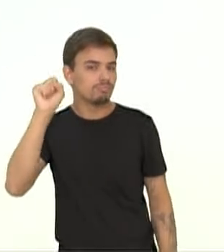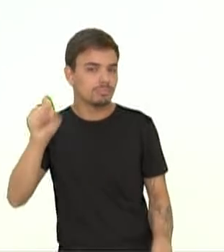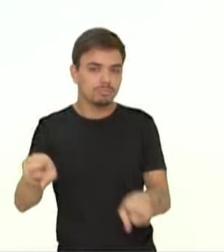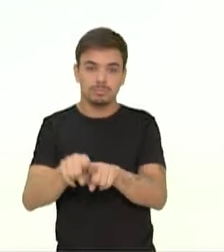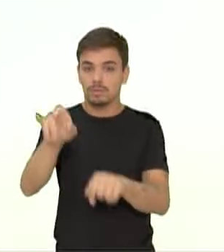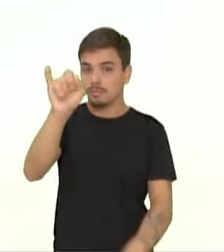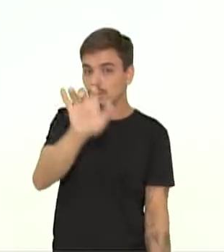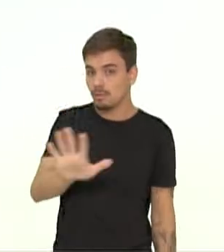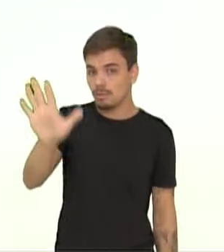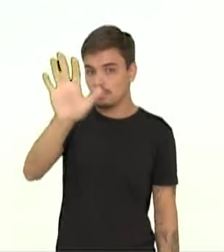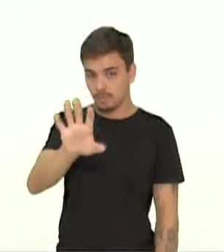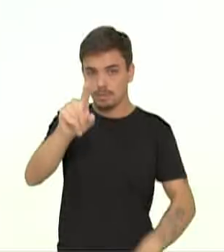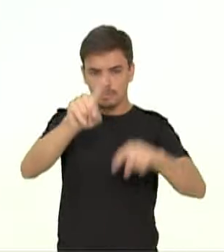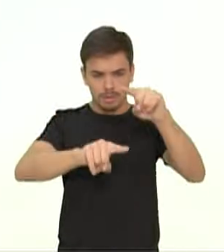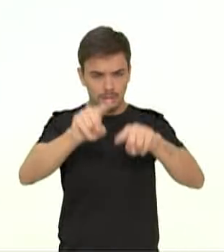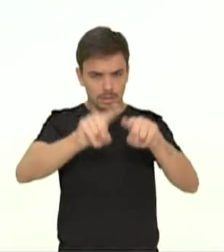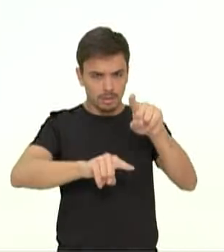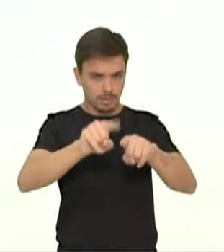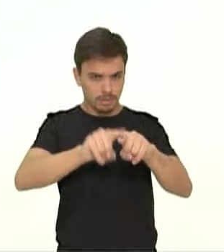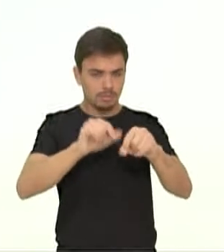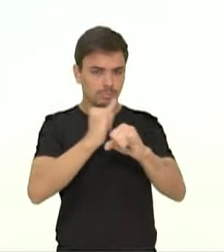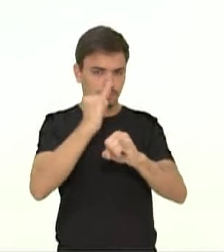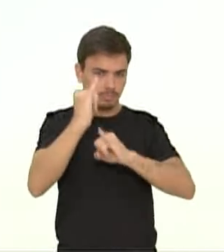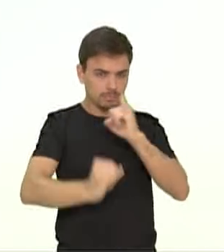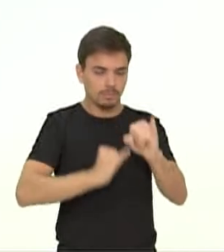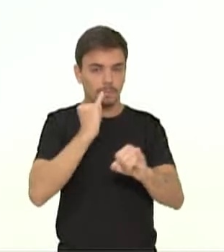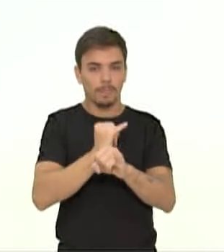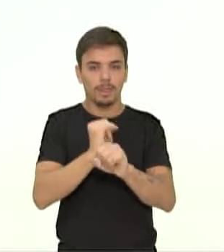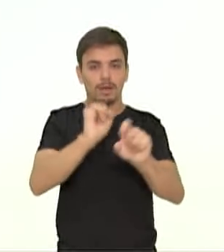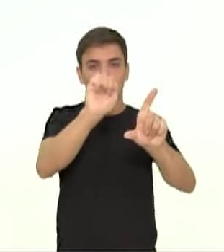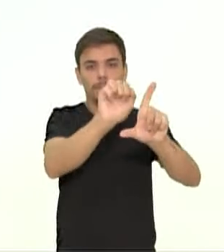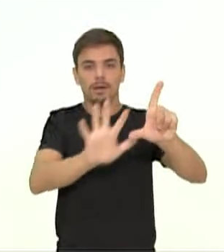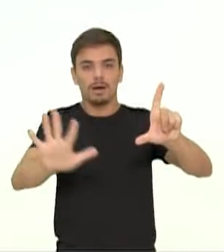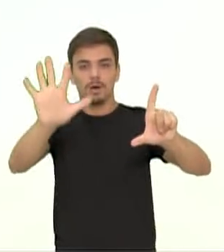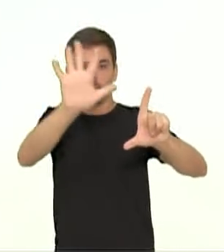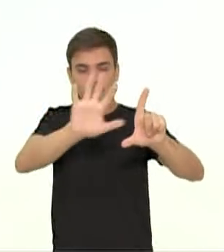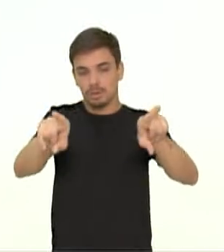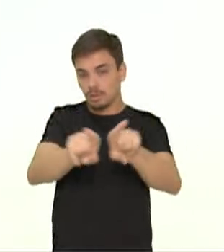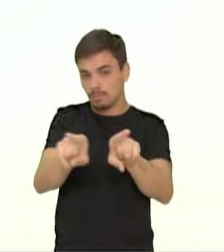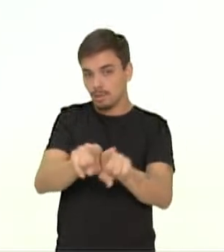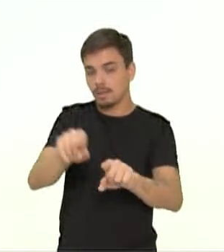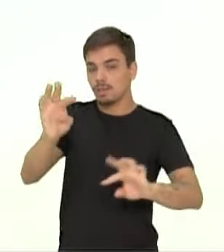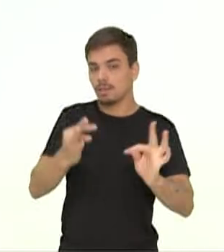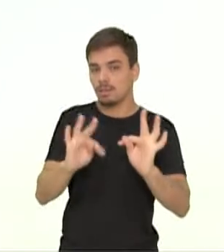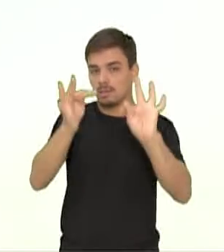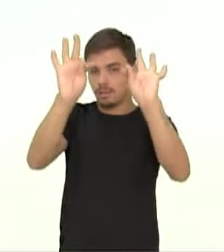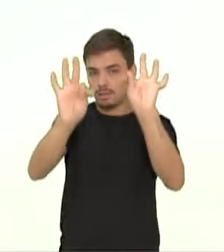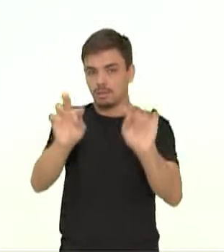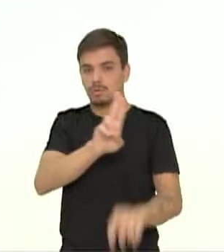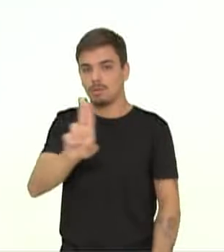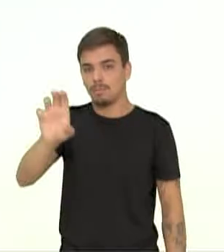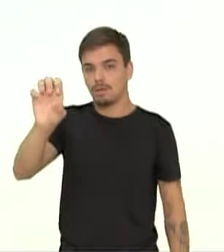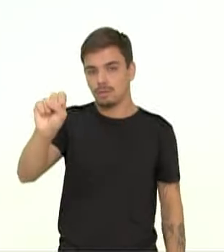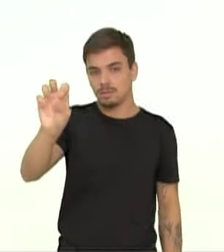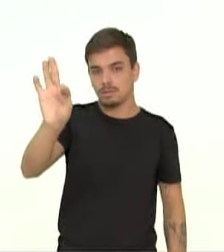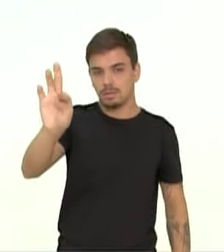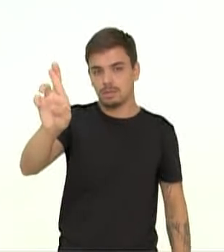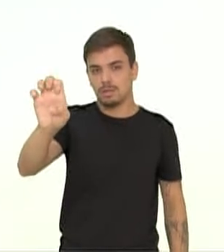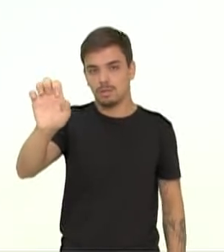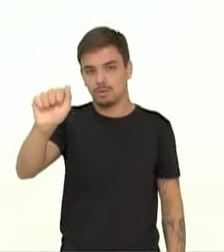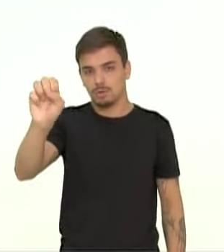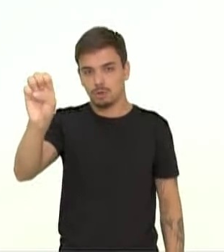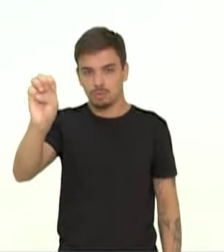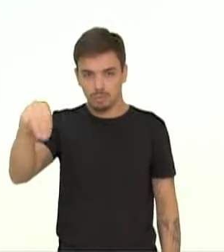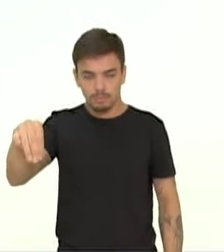seu dispositivo digital, numa plataforma, né, numa tecnologia que a gente chama de streaming. Depois eu vou explicar o que